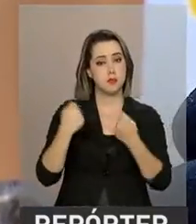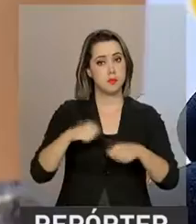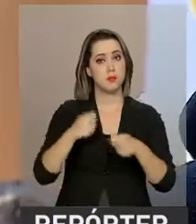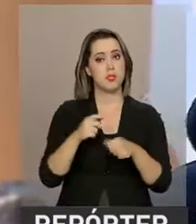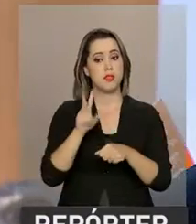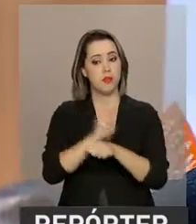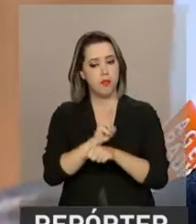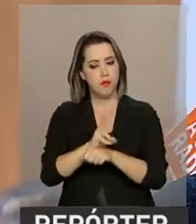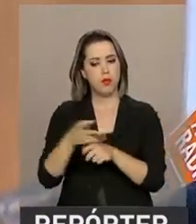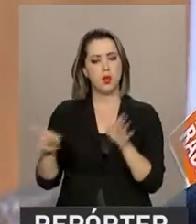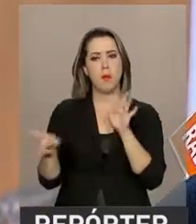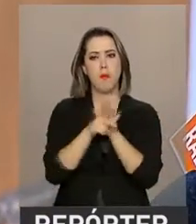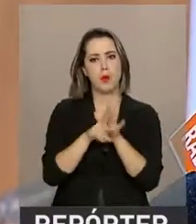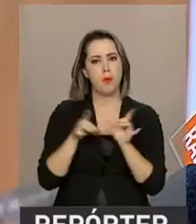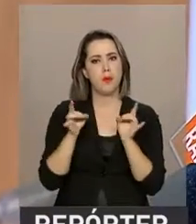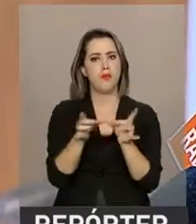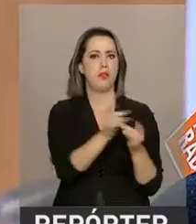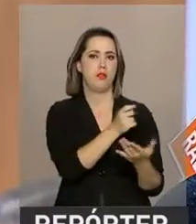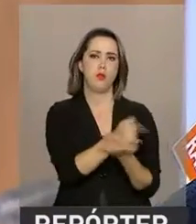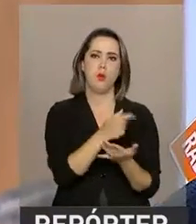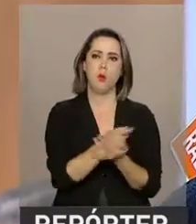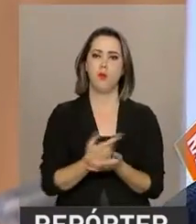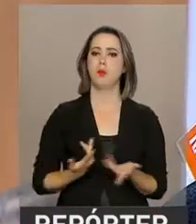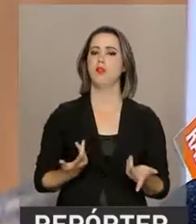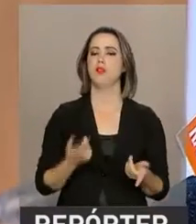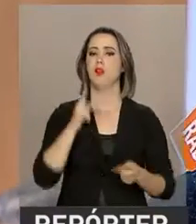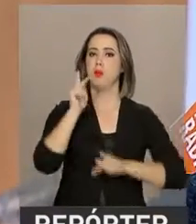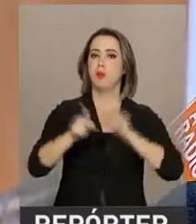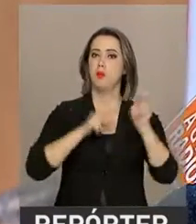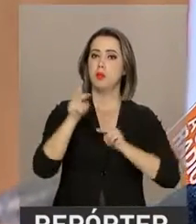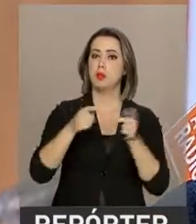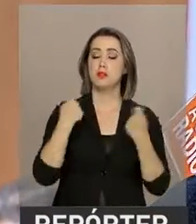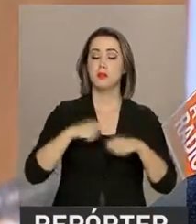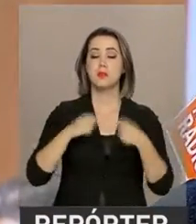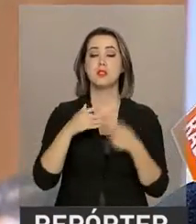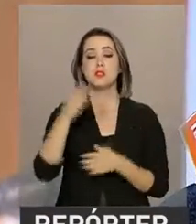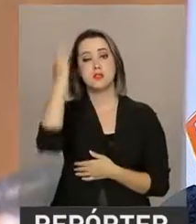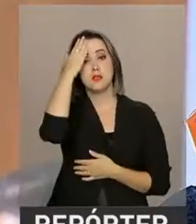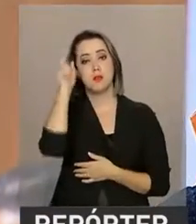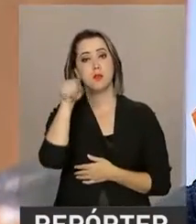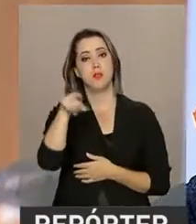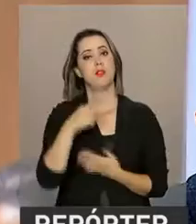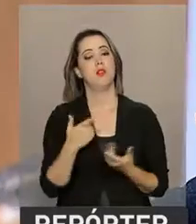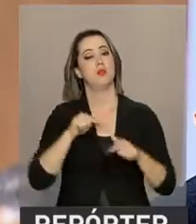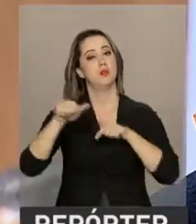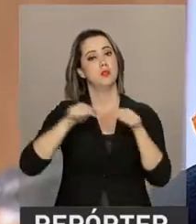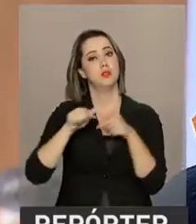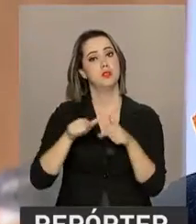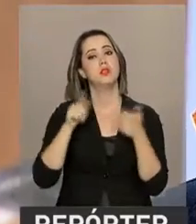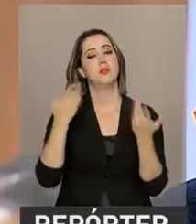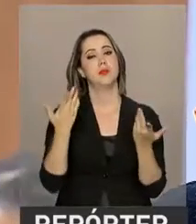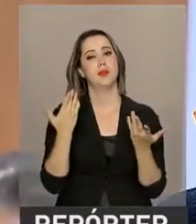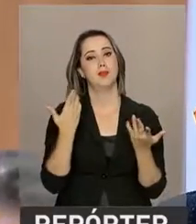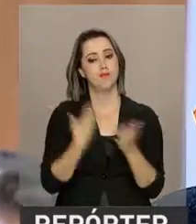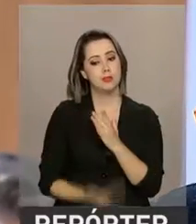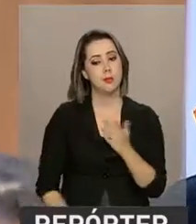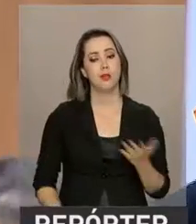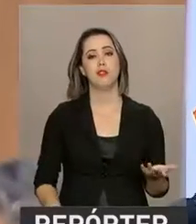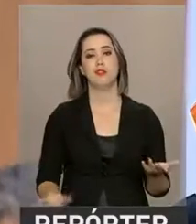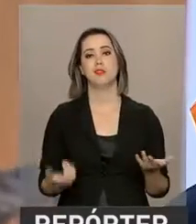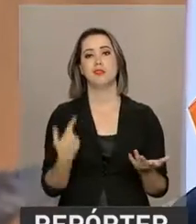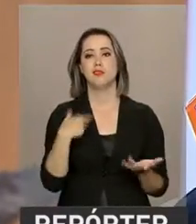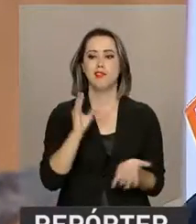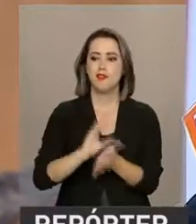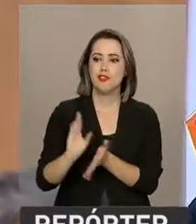defender. E a população brasileira tem que saber disso. É o interesse dele, é o emprego do cidadão que está sendo perdido. É o investimento